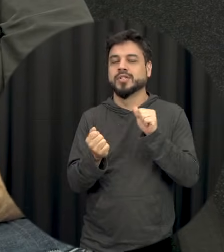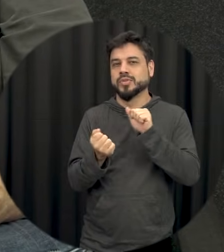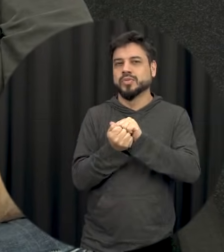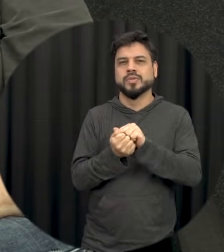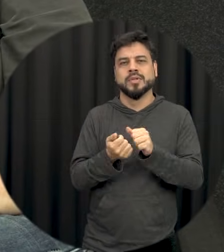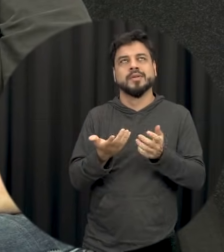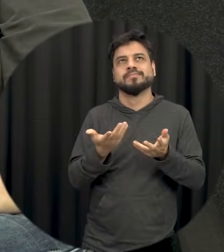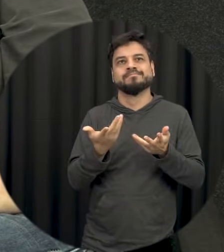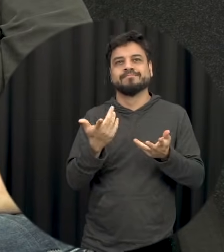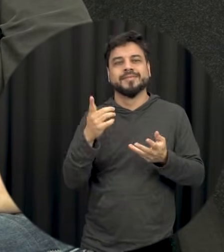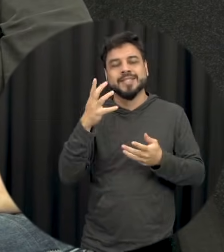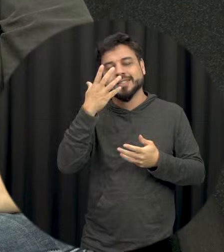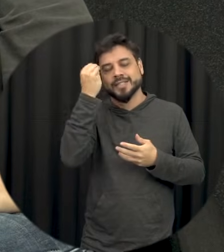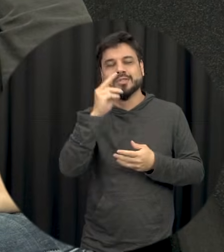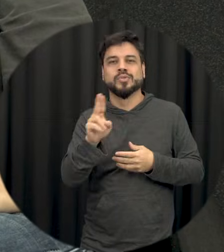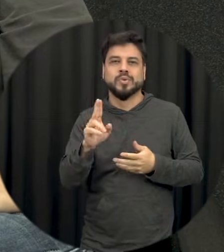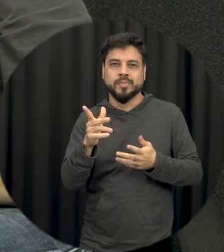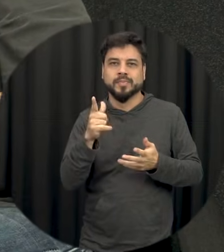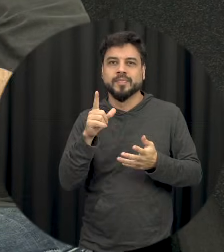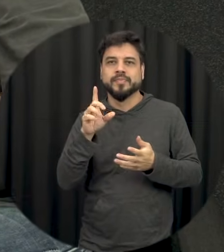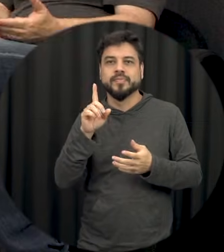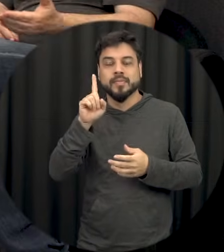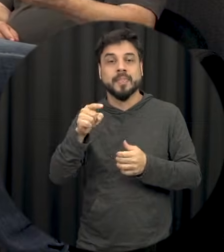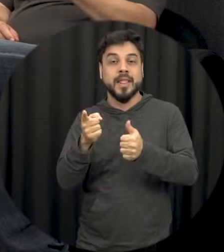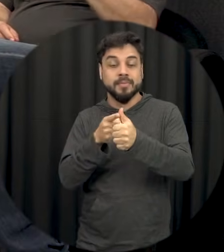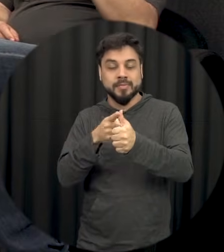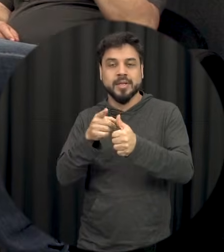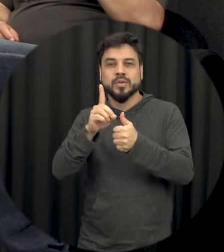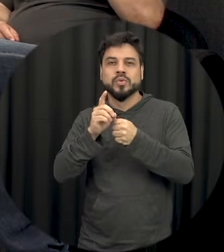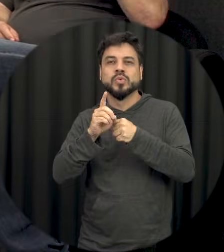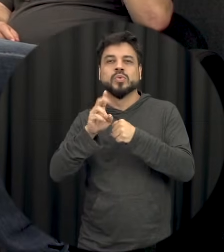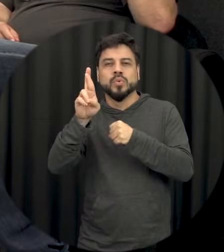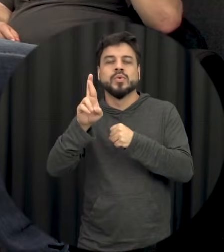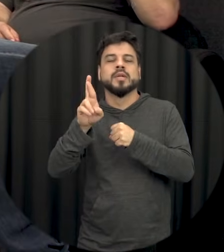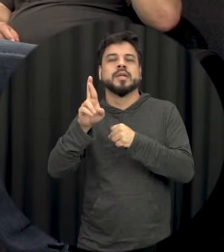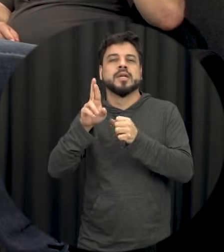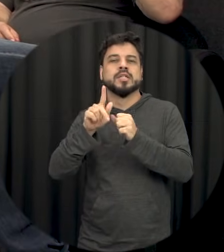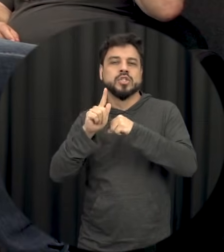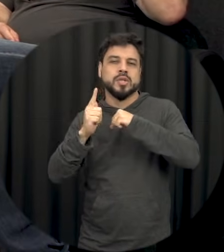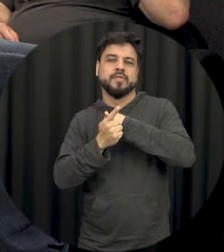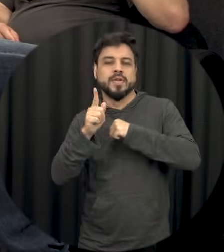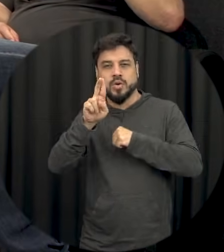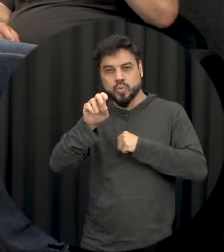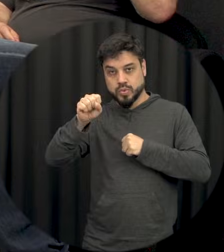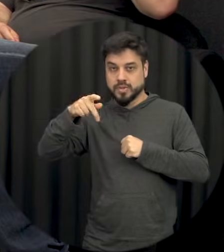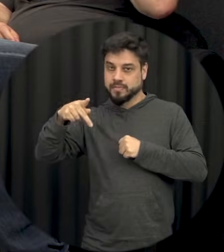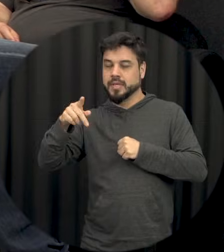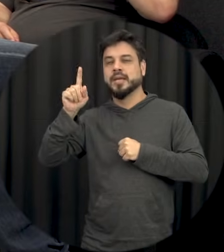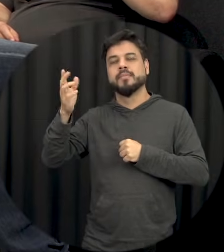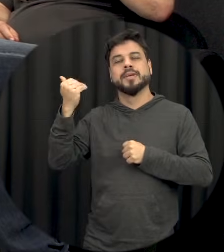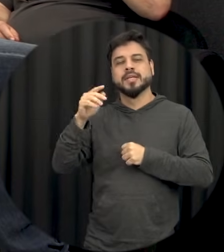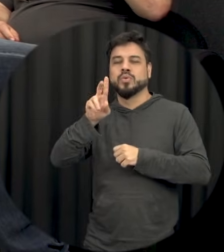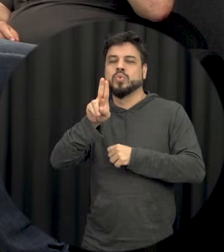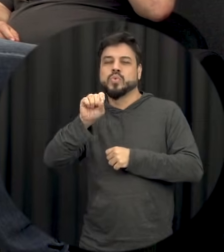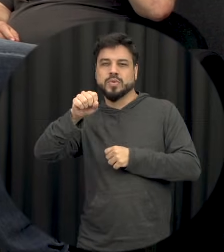obviamente agora me foge o nome. Em São Paulo tem muitos estudos. A primeira doutora em geografia da USP, naquela época que a USP tinha a missão francesa,